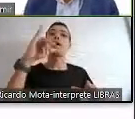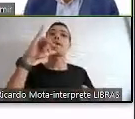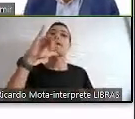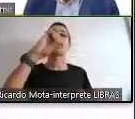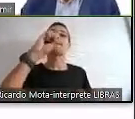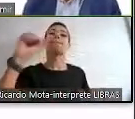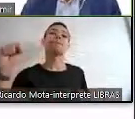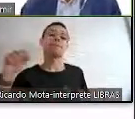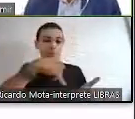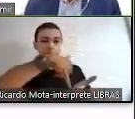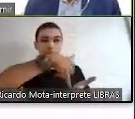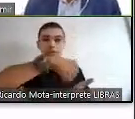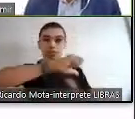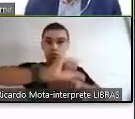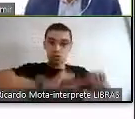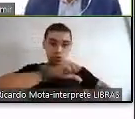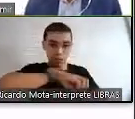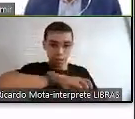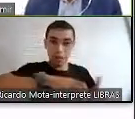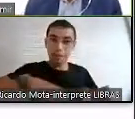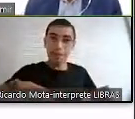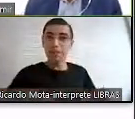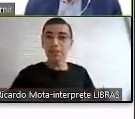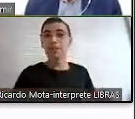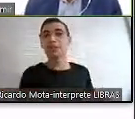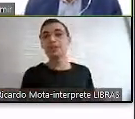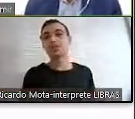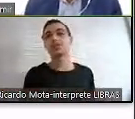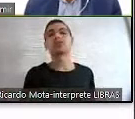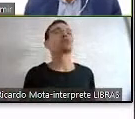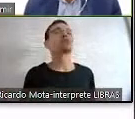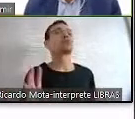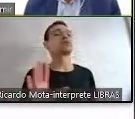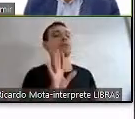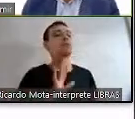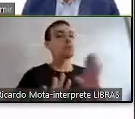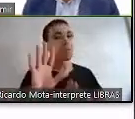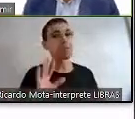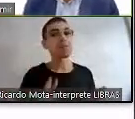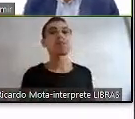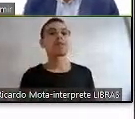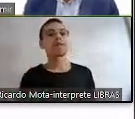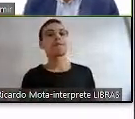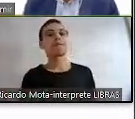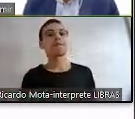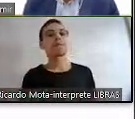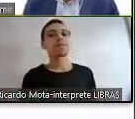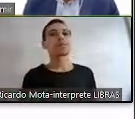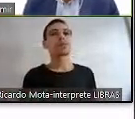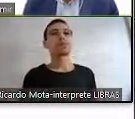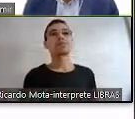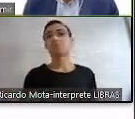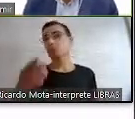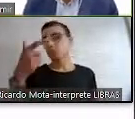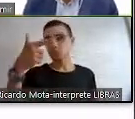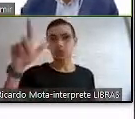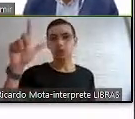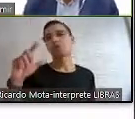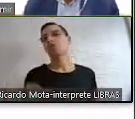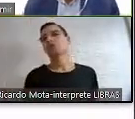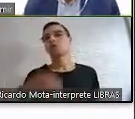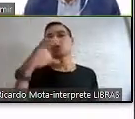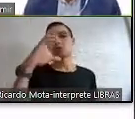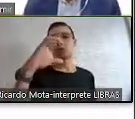com os condomínios, e em dois me apresentaram um exemplo de sobrecarga